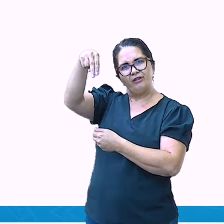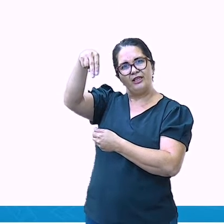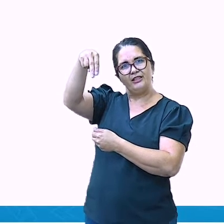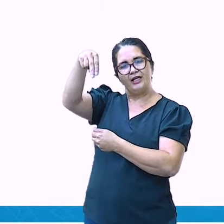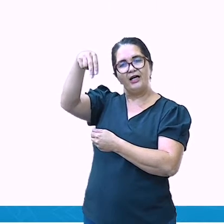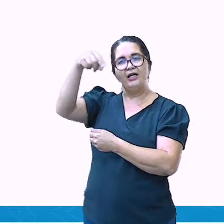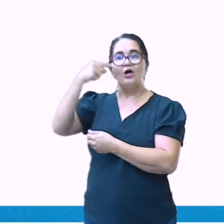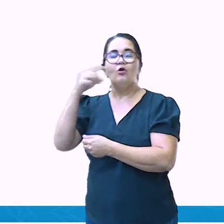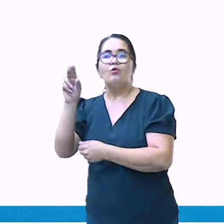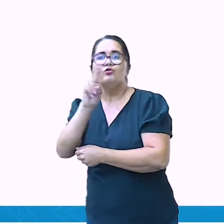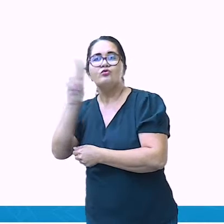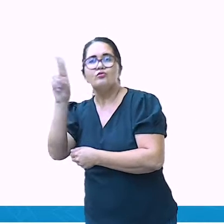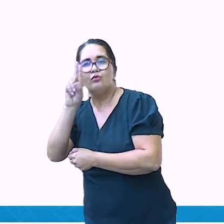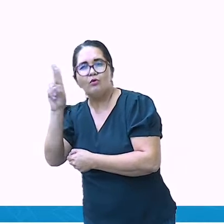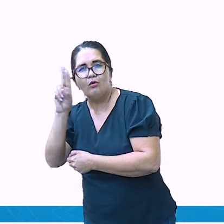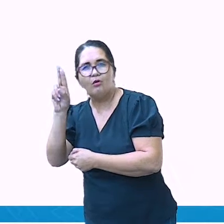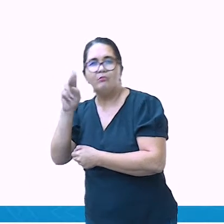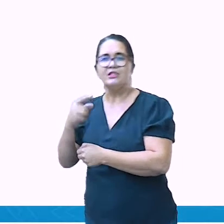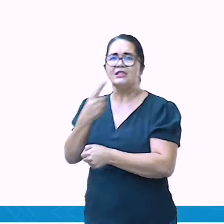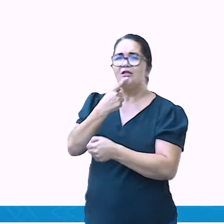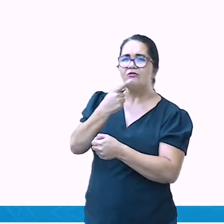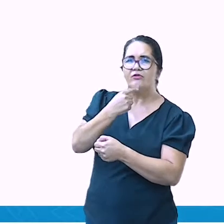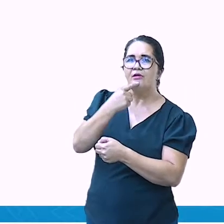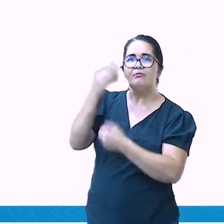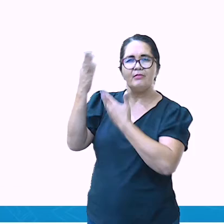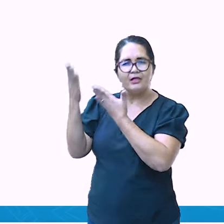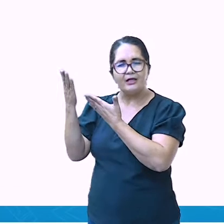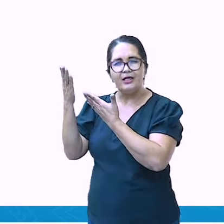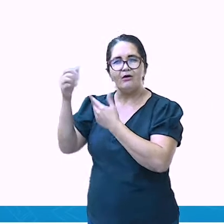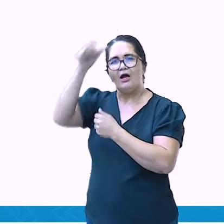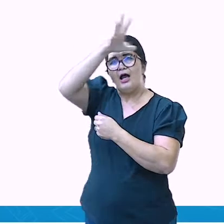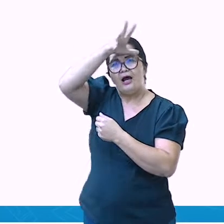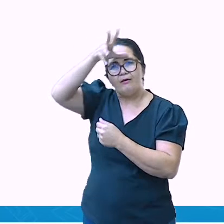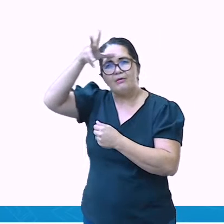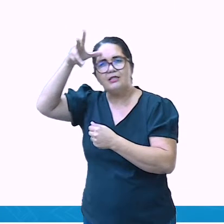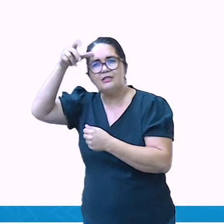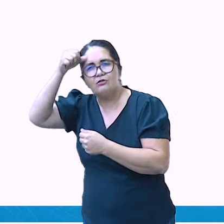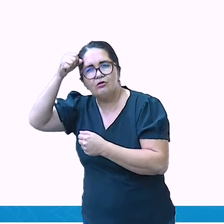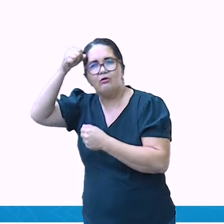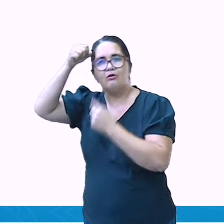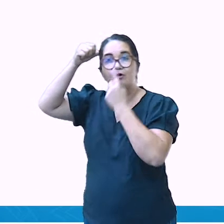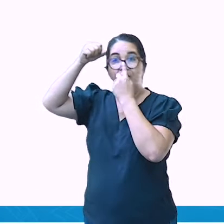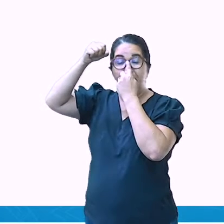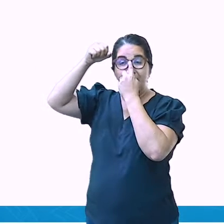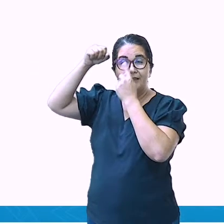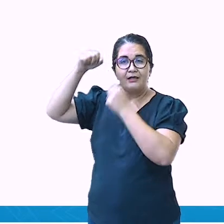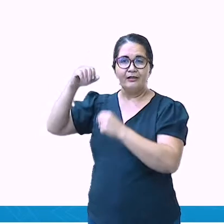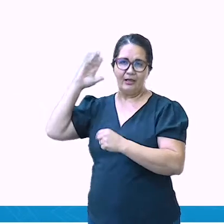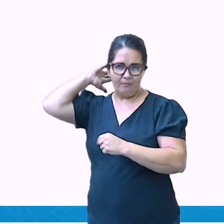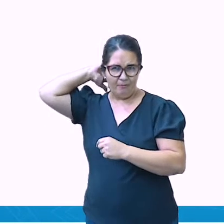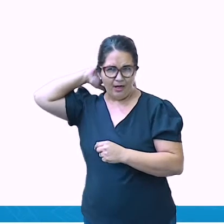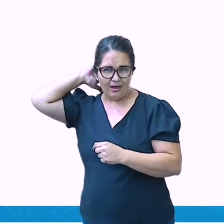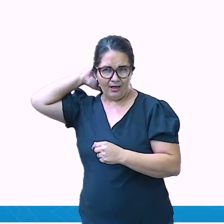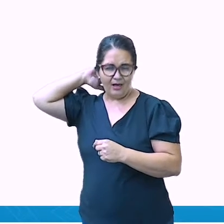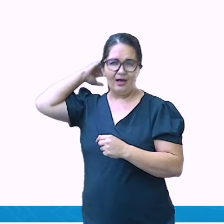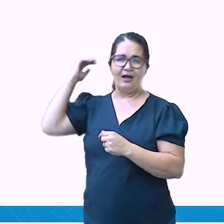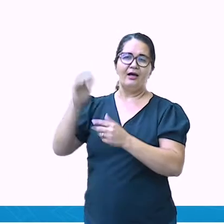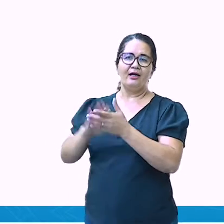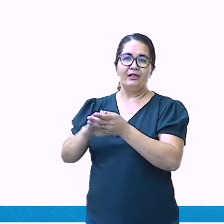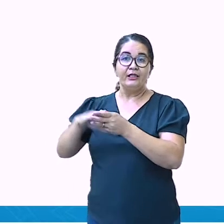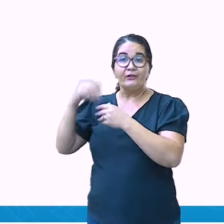Rondônia, Acre, Amazonas, Roraima, Pará, Amapá